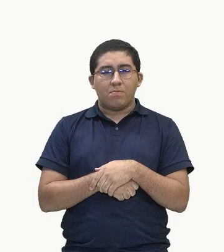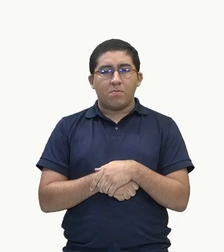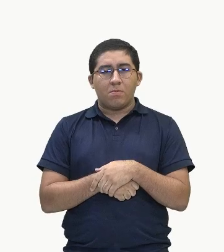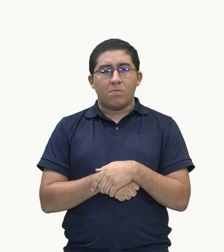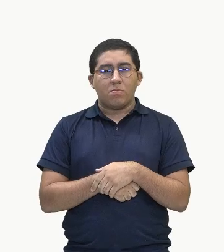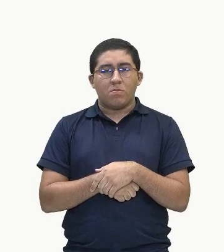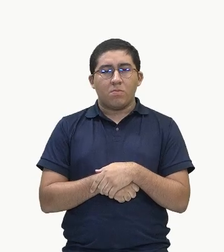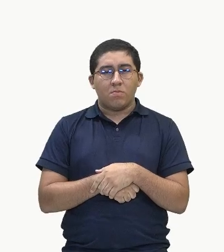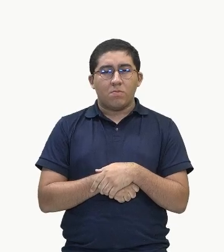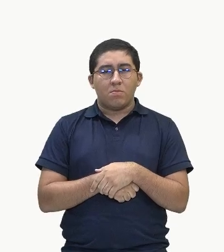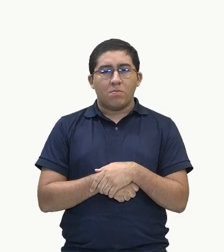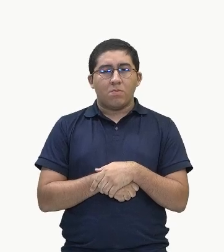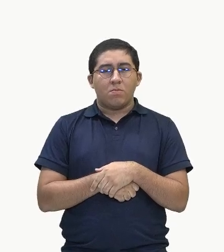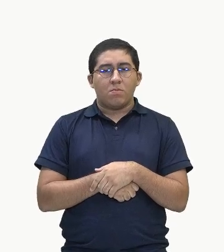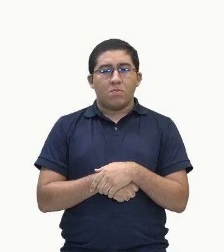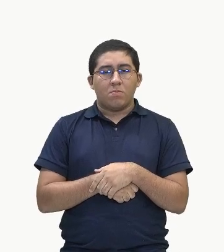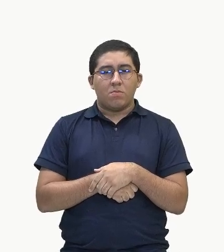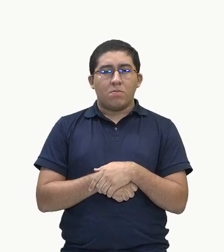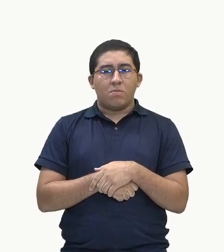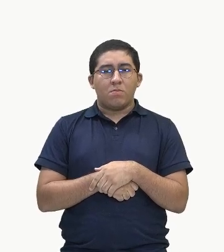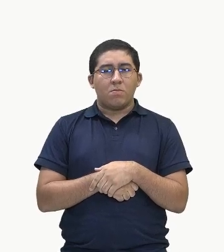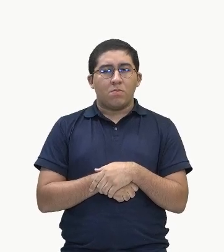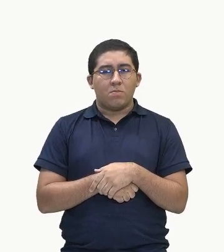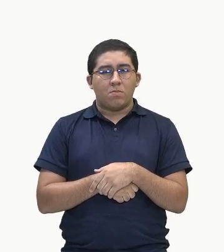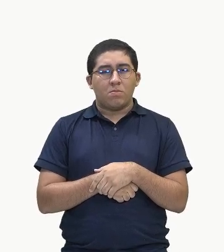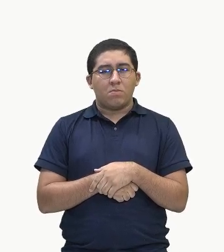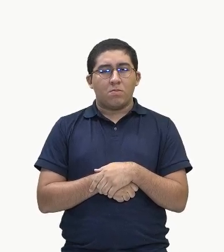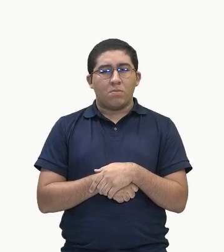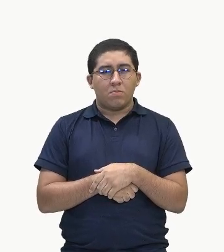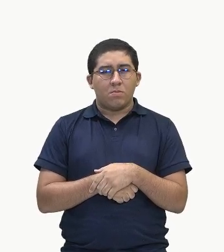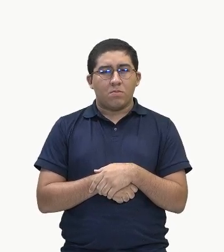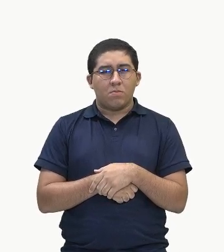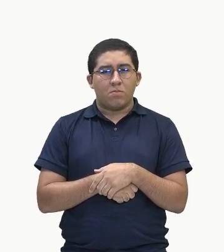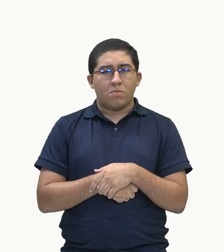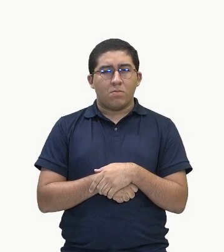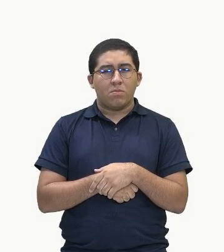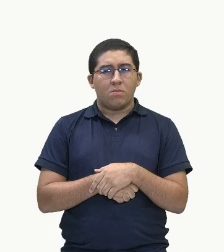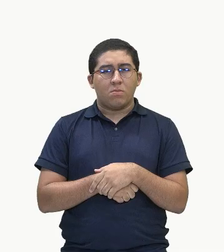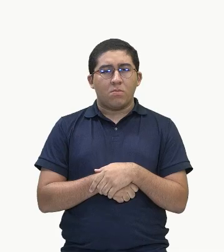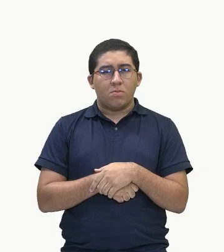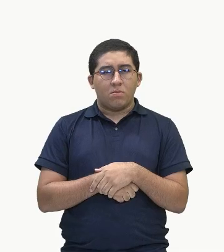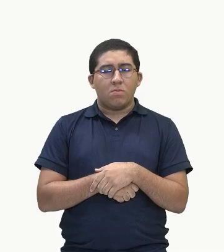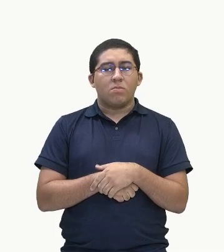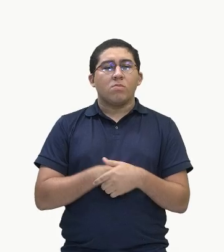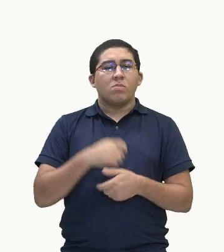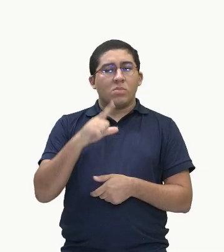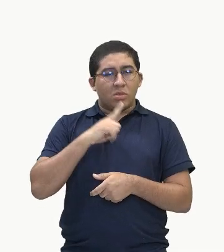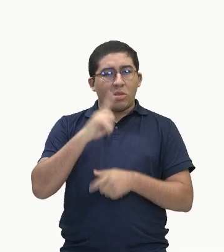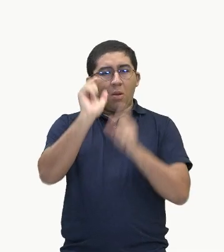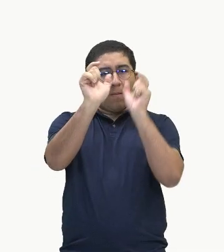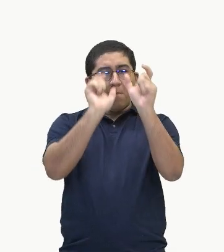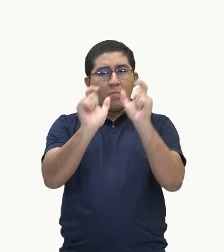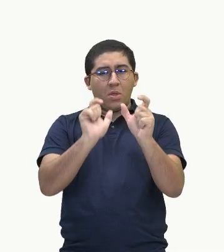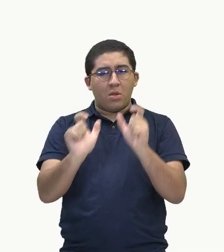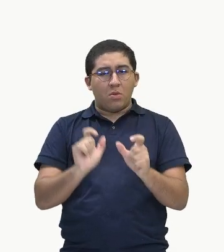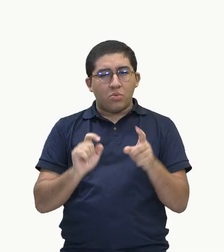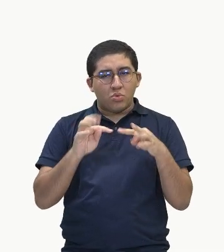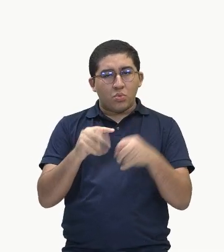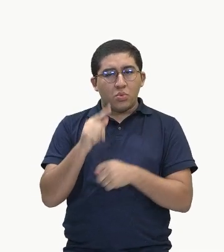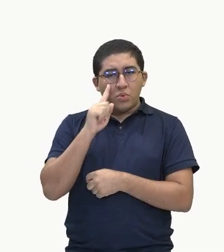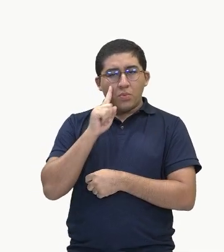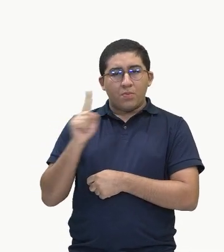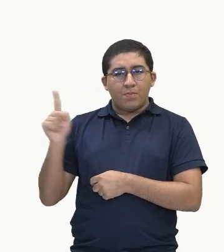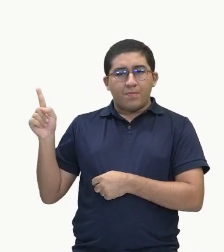of disguise, eu tenho todas essas palavrinhas aqui. Mimic, imitate,